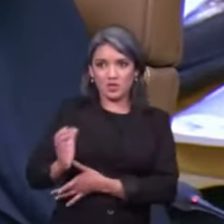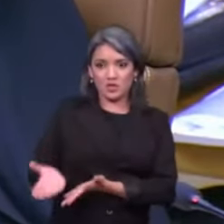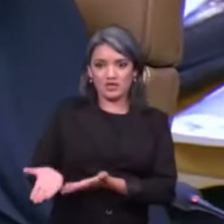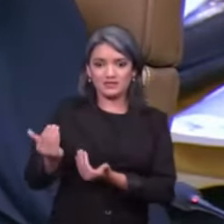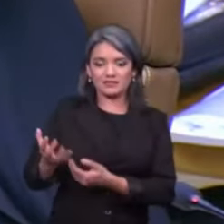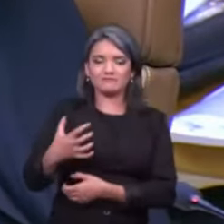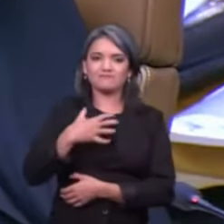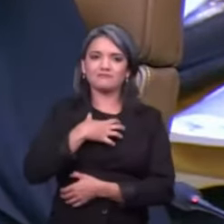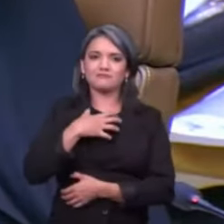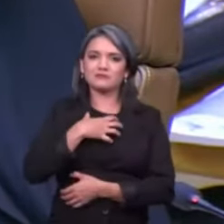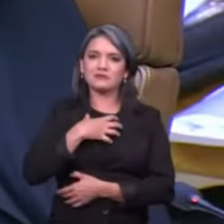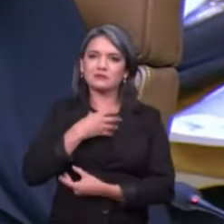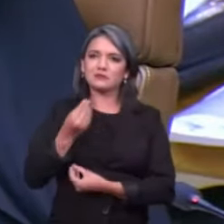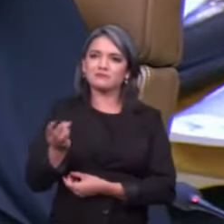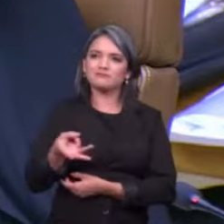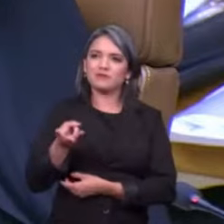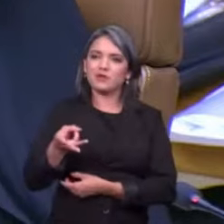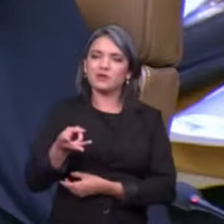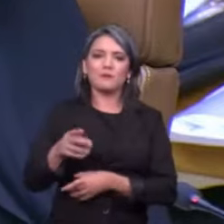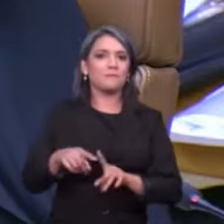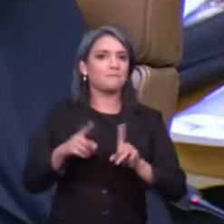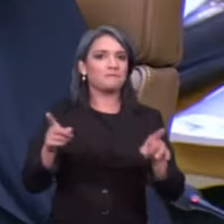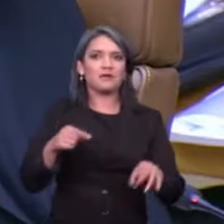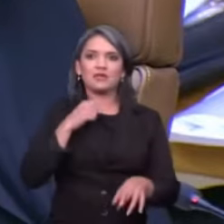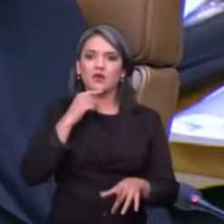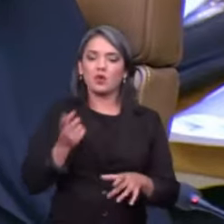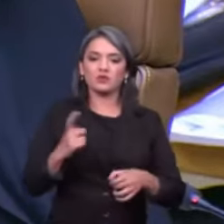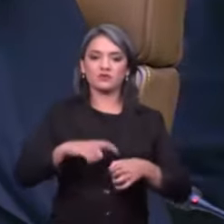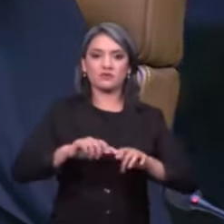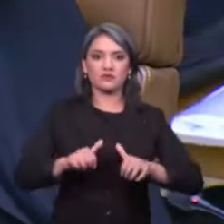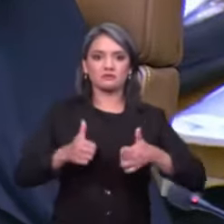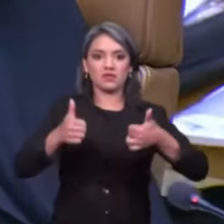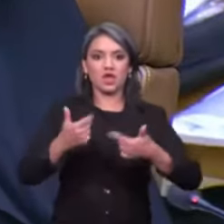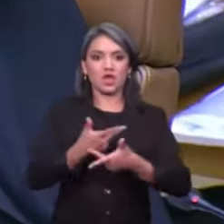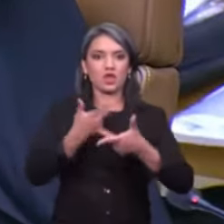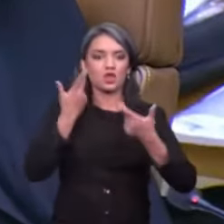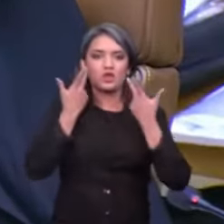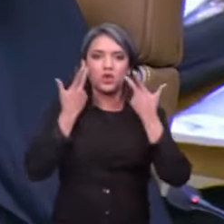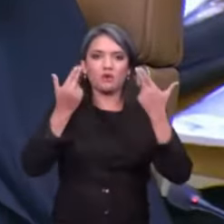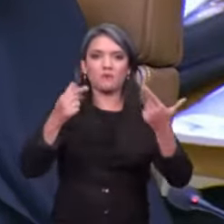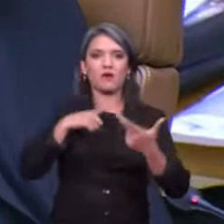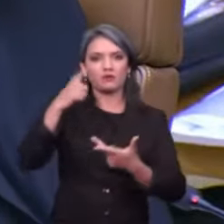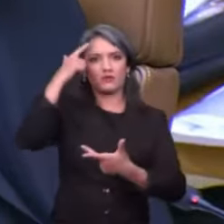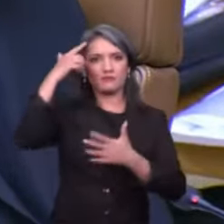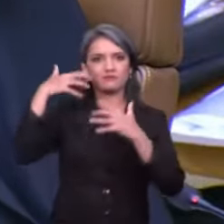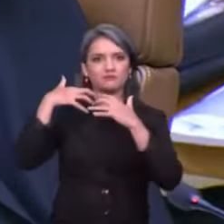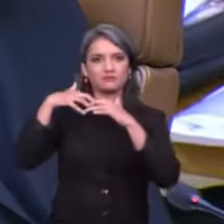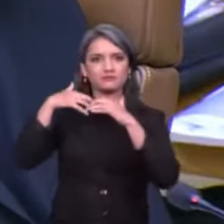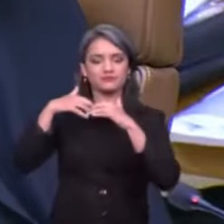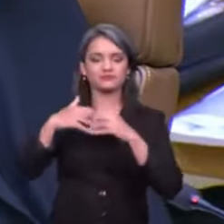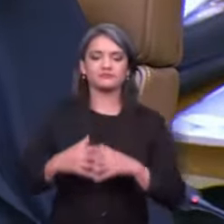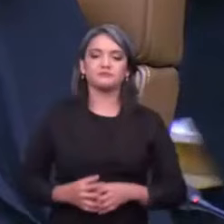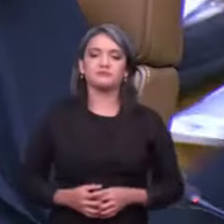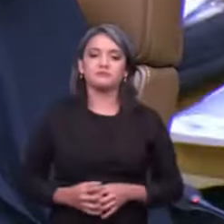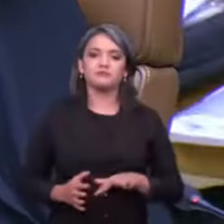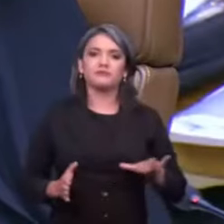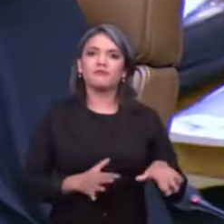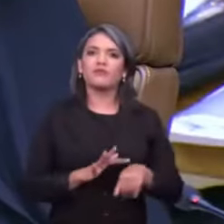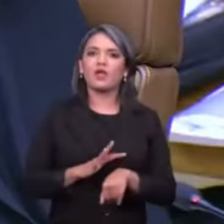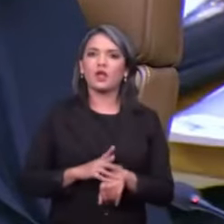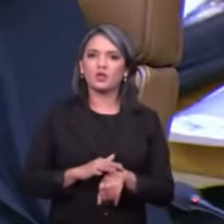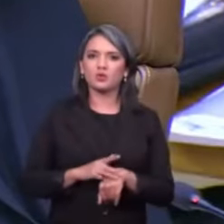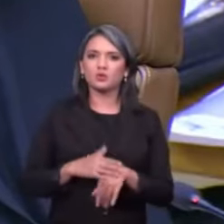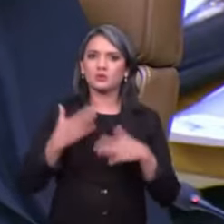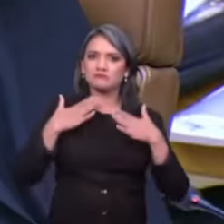do uso de maconha não restaurou totalmente o funcionamento neuropsicológico. Doenças físicas. Para além dos